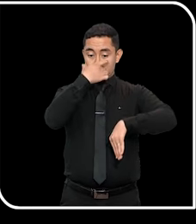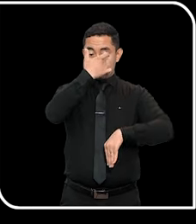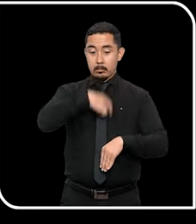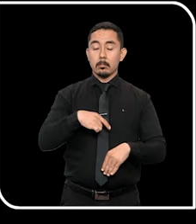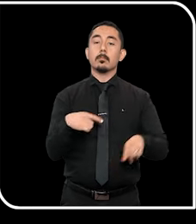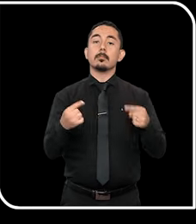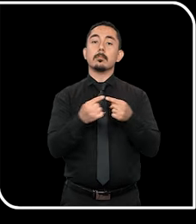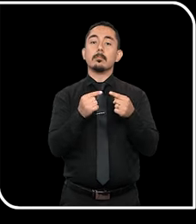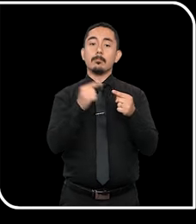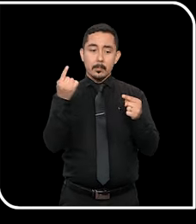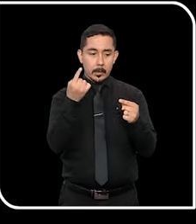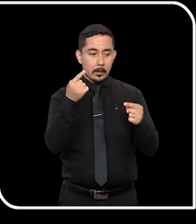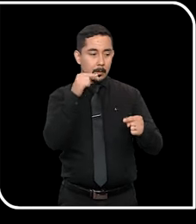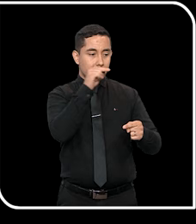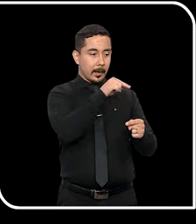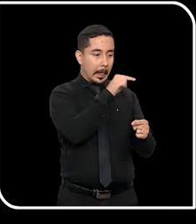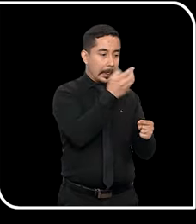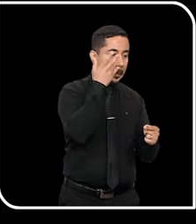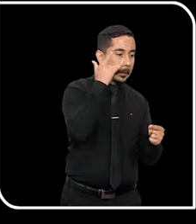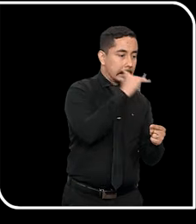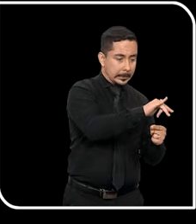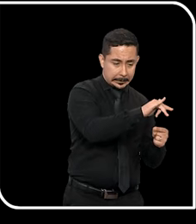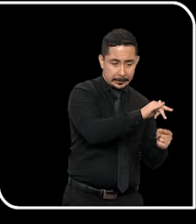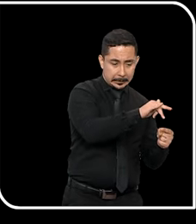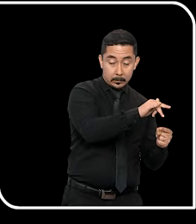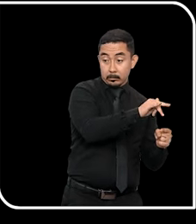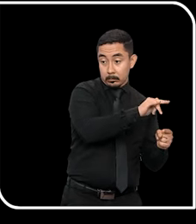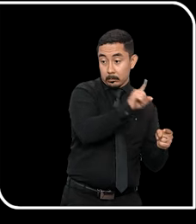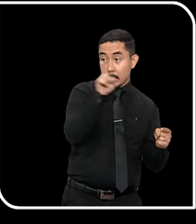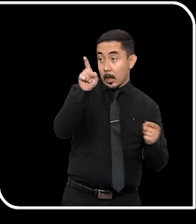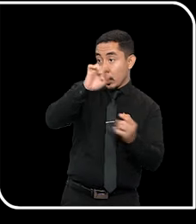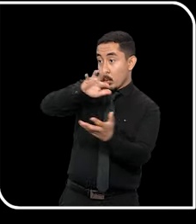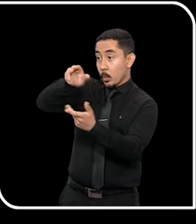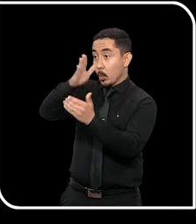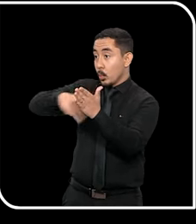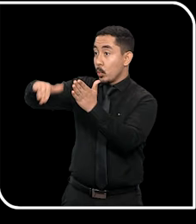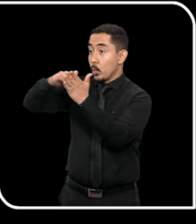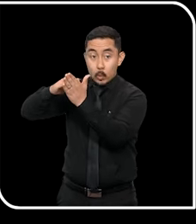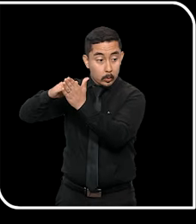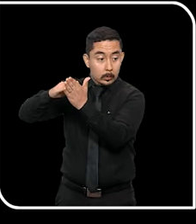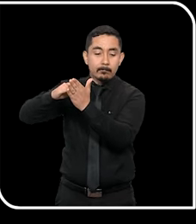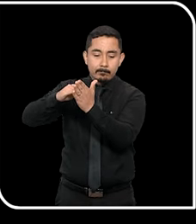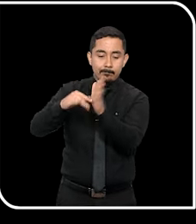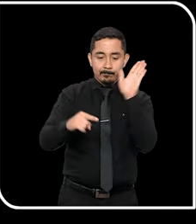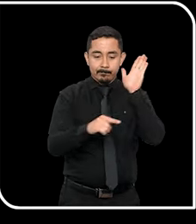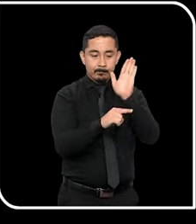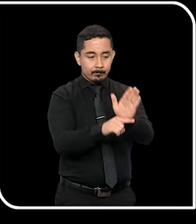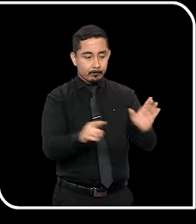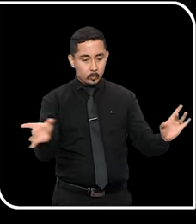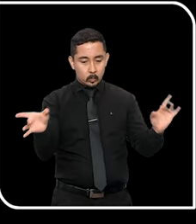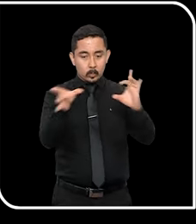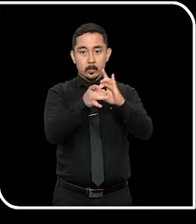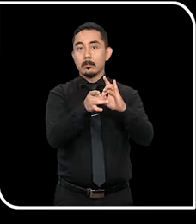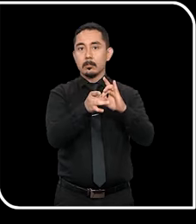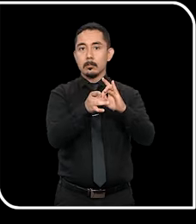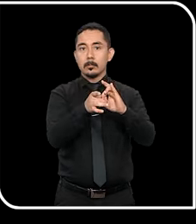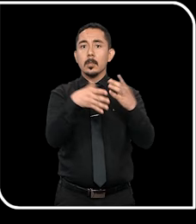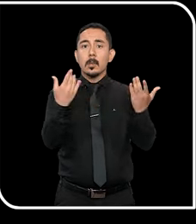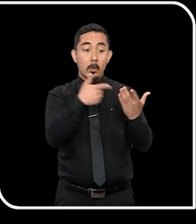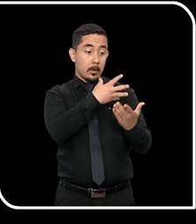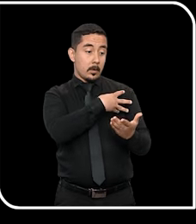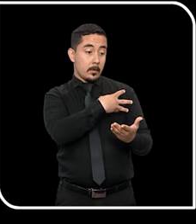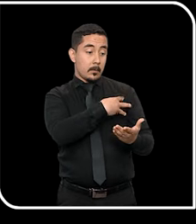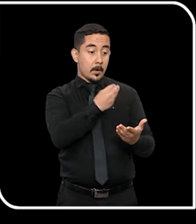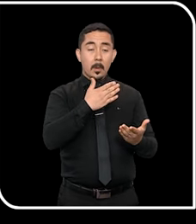somos ponte entre essa criança e o mundo então o quanto que eu ajudo eu possibilitou que o meu filho